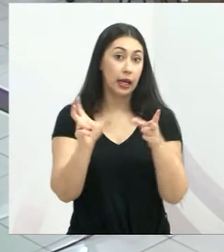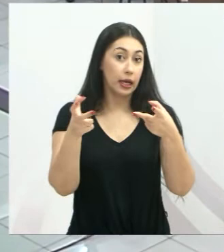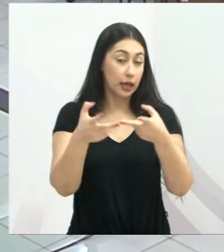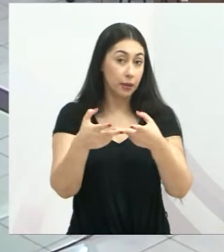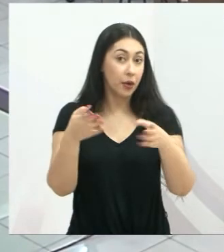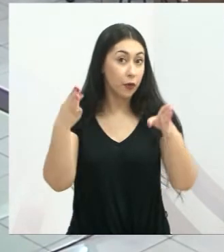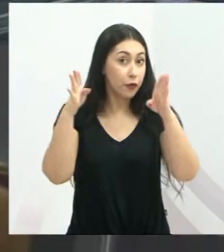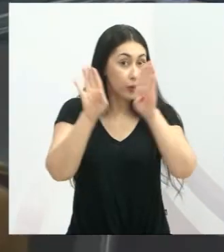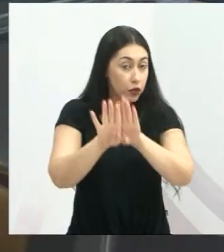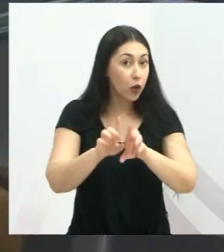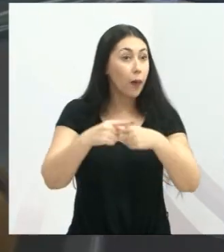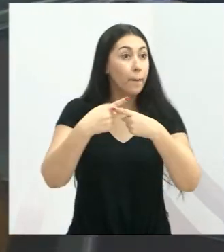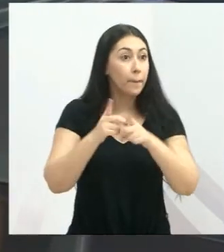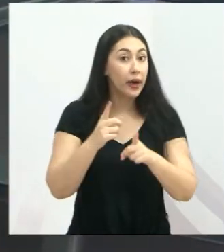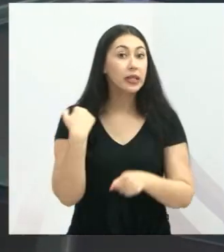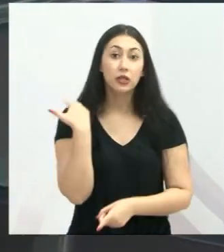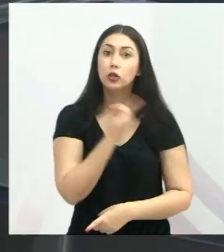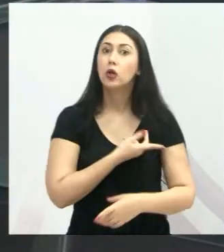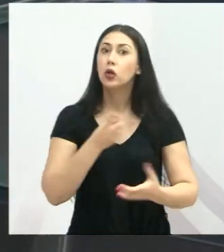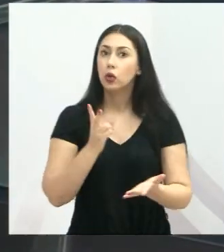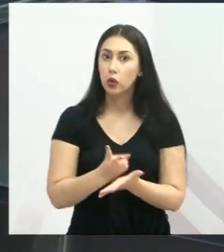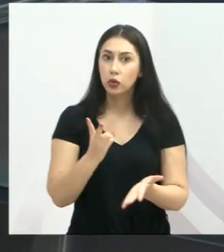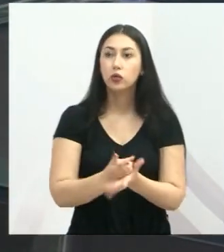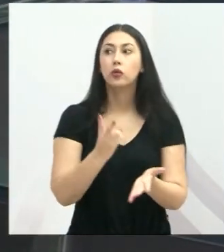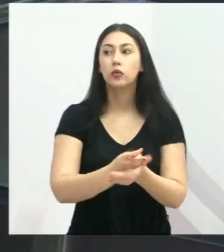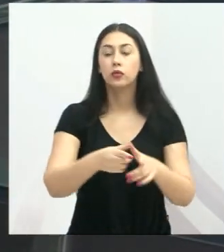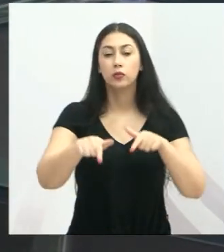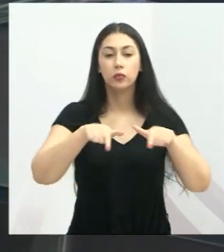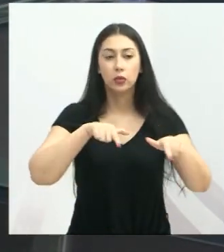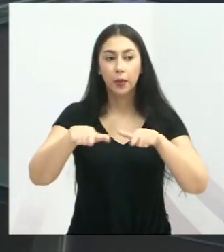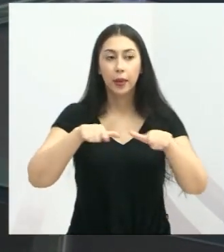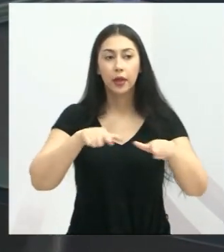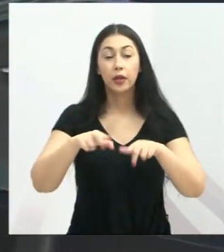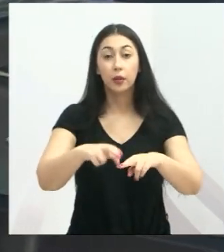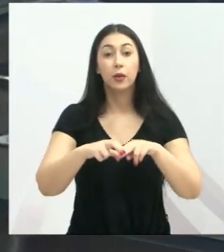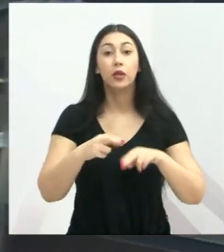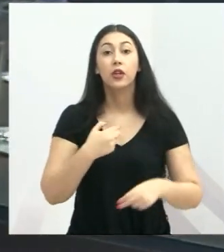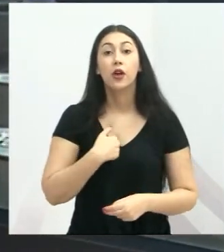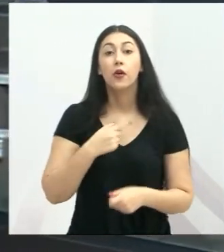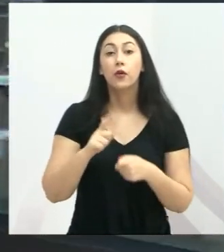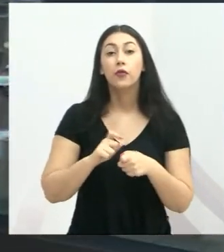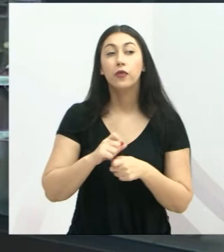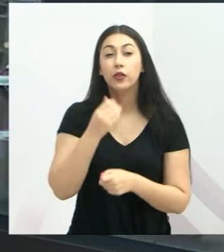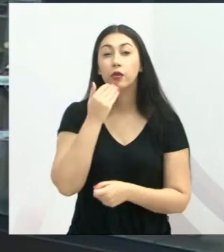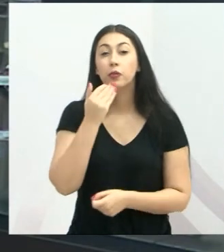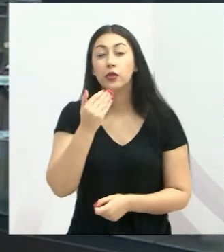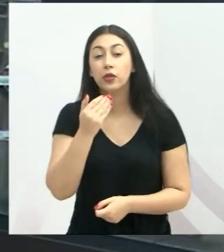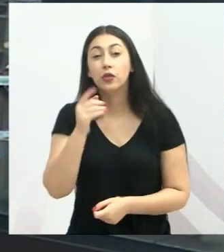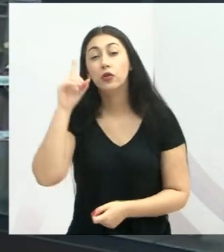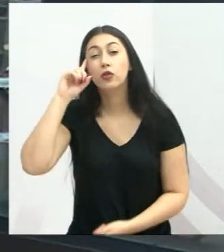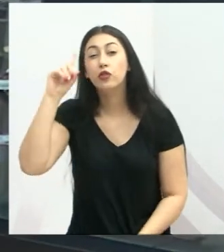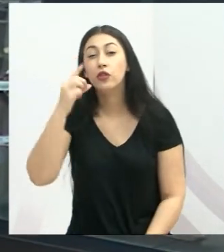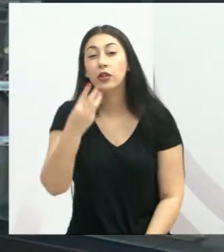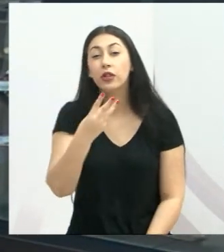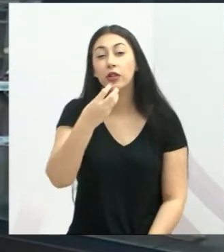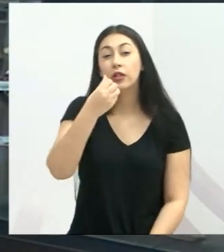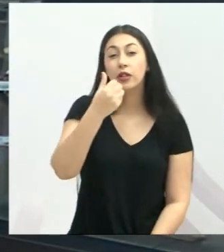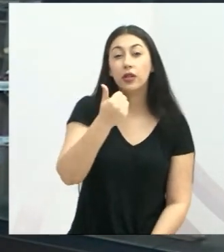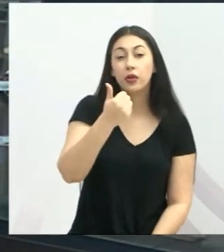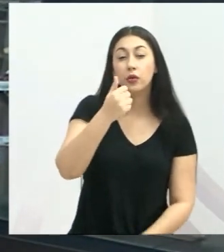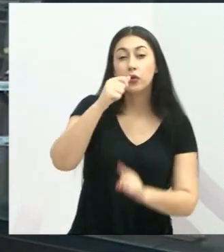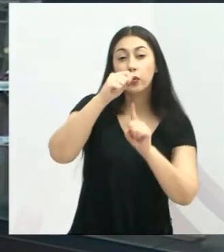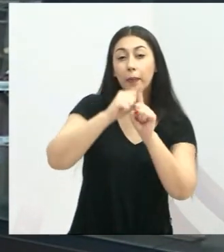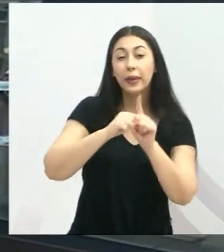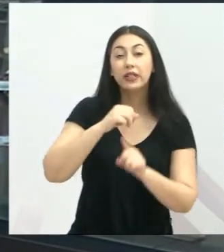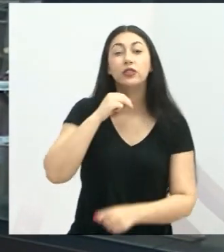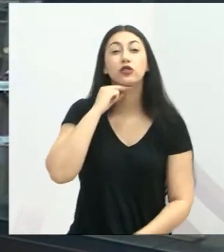trabalhos continuaram, de todos os vereadores. Então, esse pedido de informações eu fiz no dia 31 de março, diante de